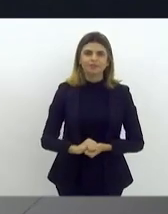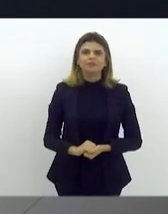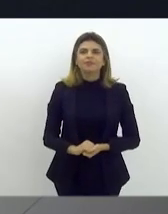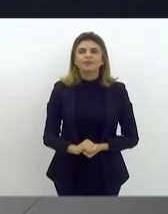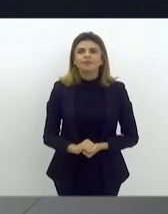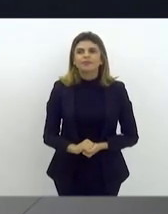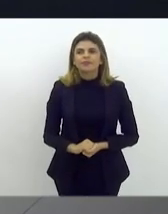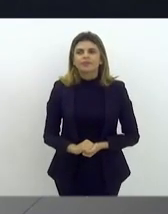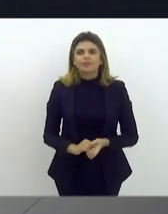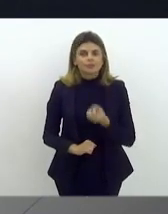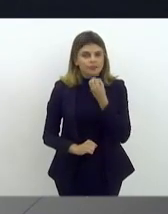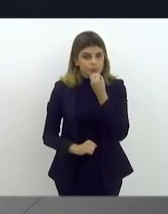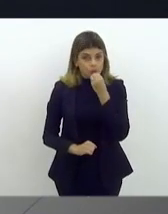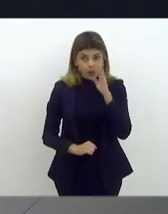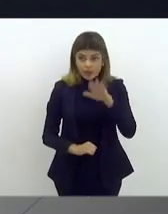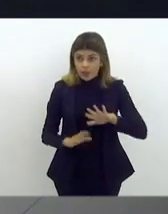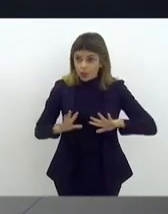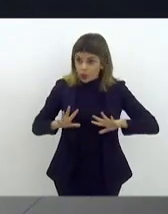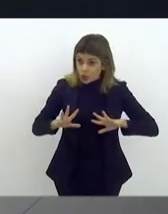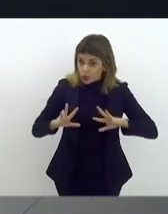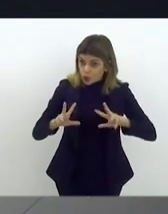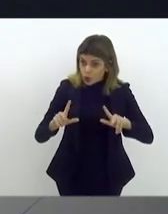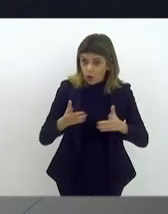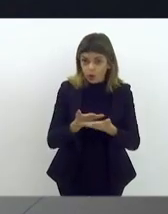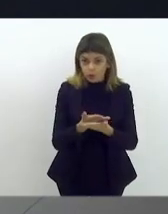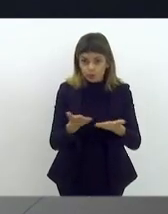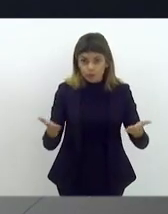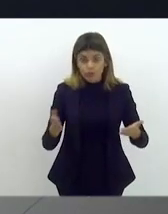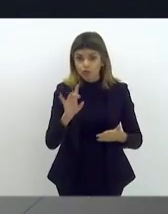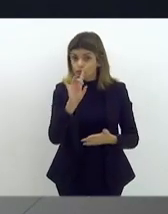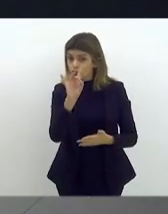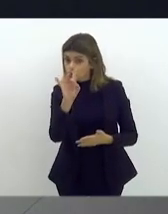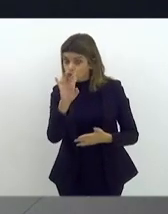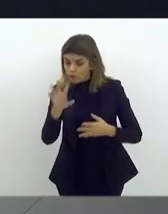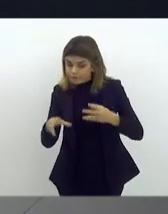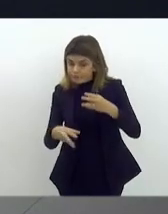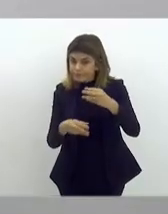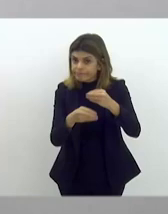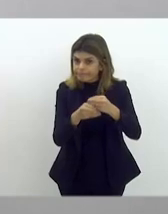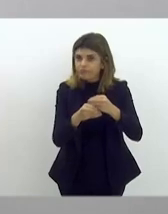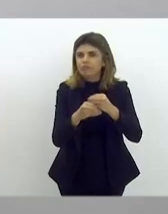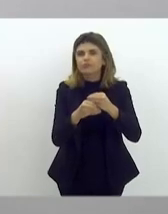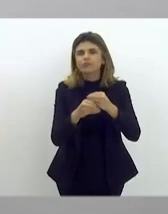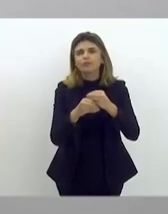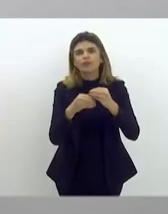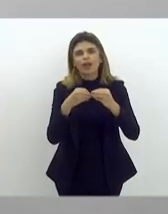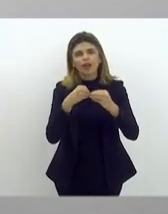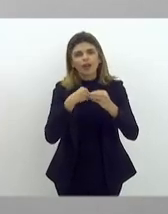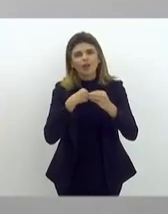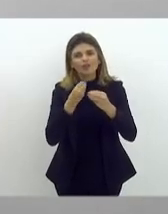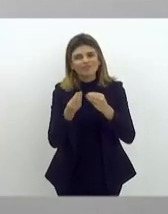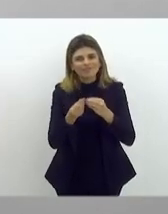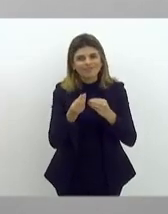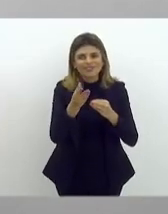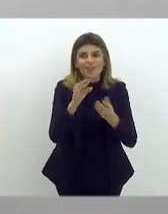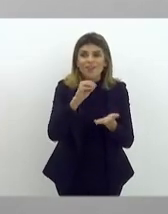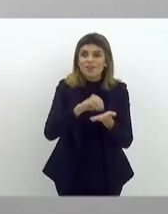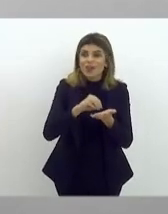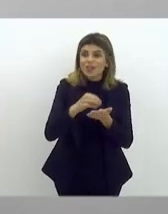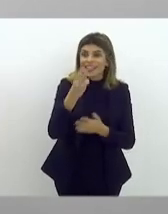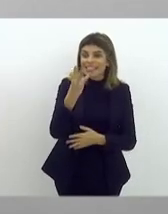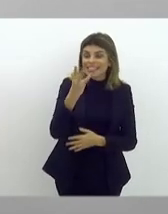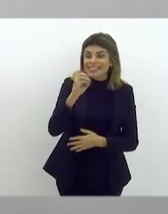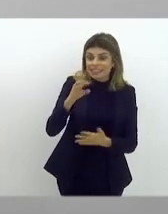Boa tarde para todos presentes só para registrar que eu fiquei de entregar o manual faltam 30 páginas